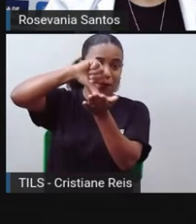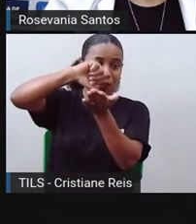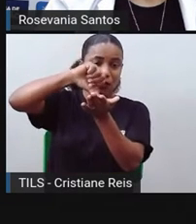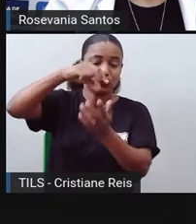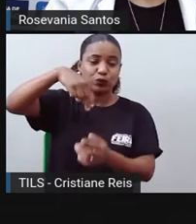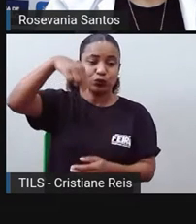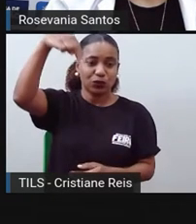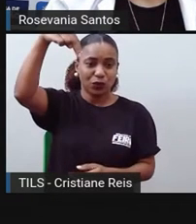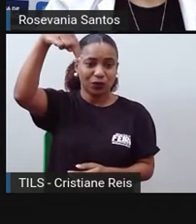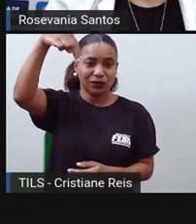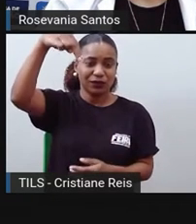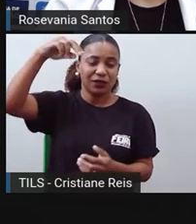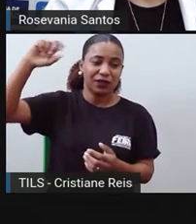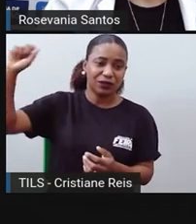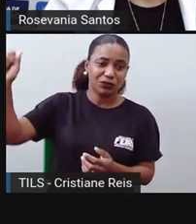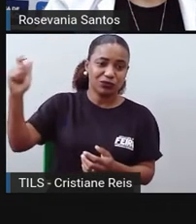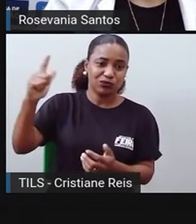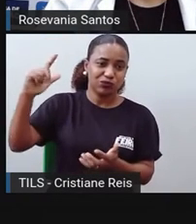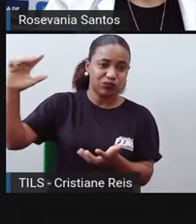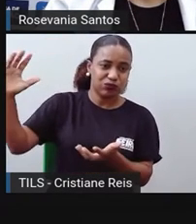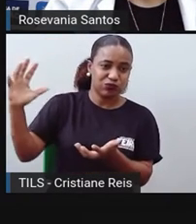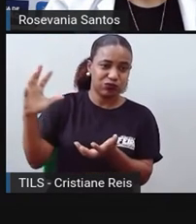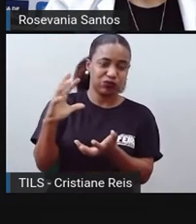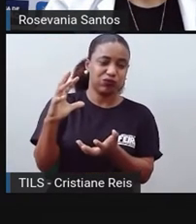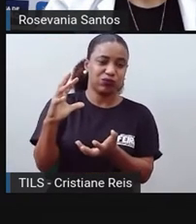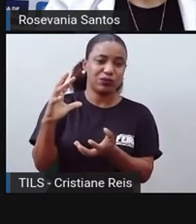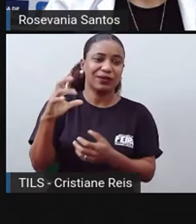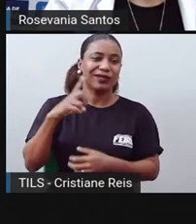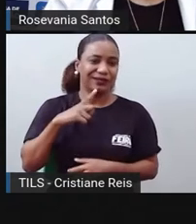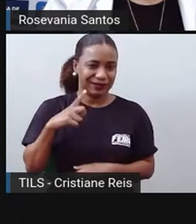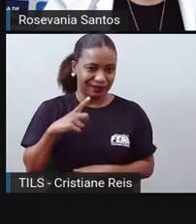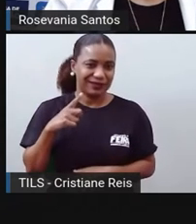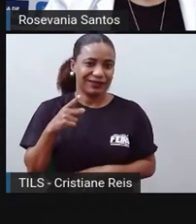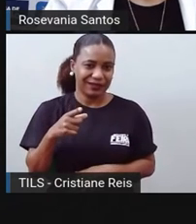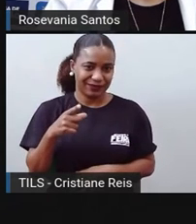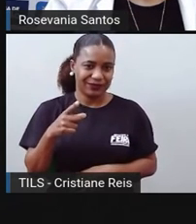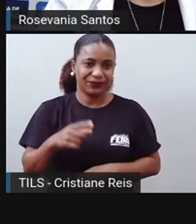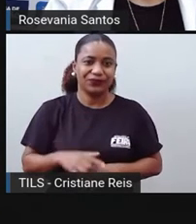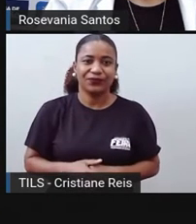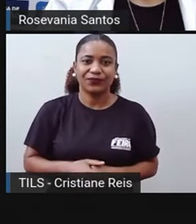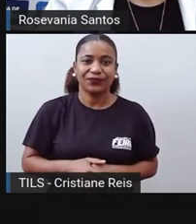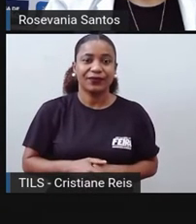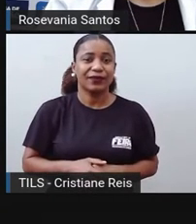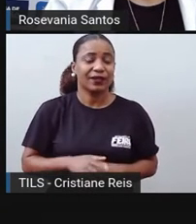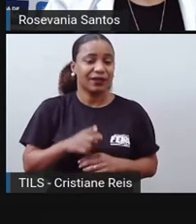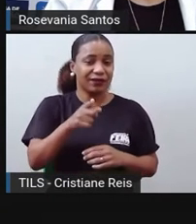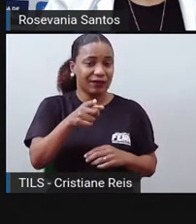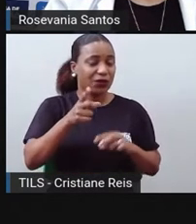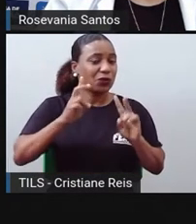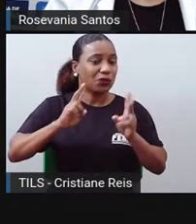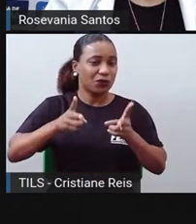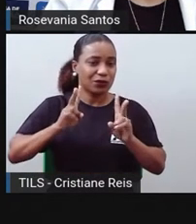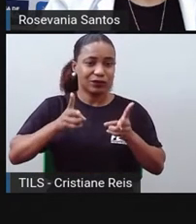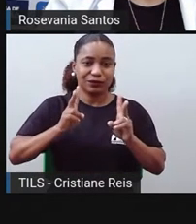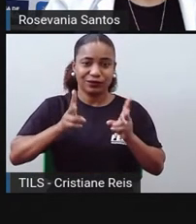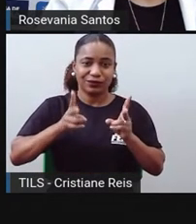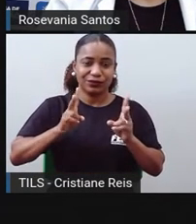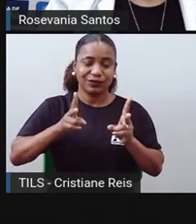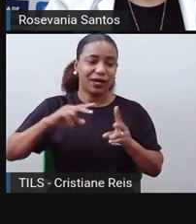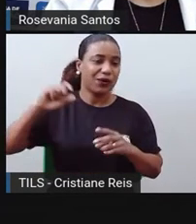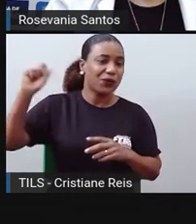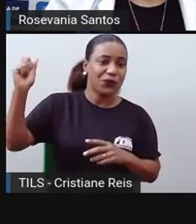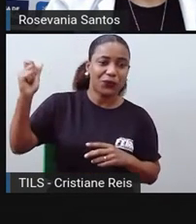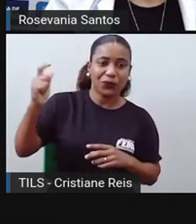iluminado. Por mais que eu dê essa volta em torno do meu próprio eixo, que é esse aqui, ele vai continuar, ó, sendo iluminado. Então,